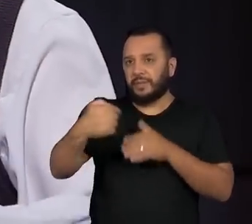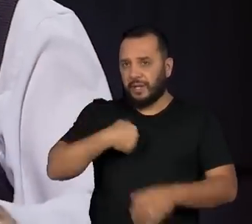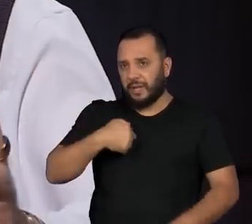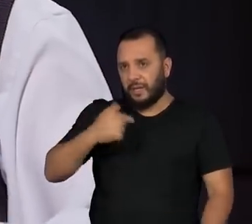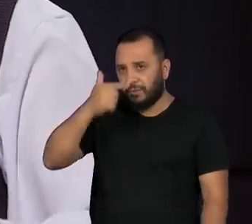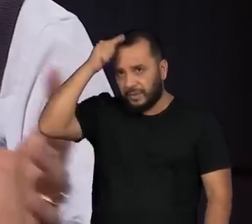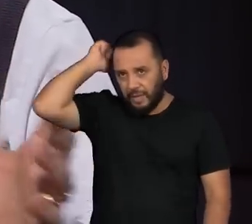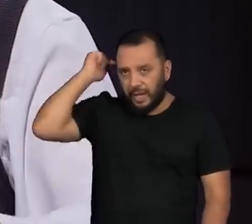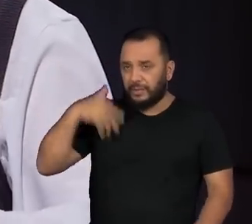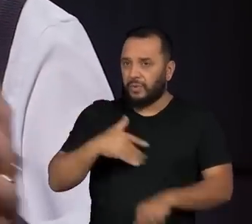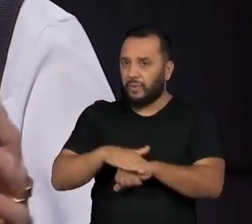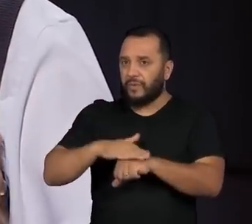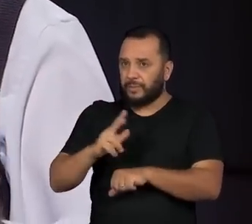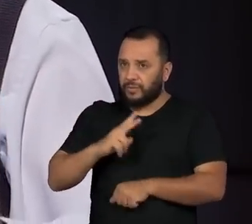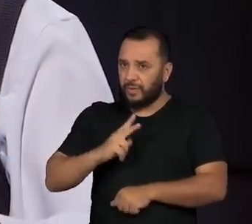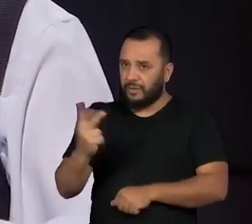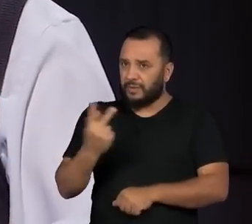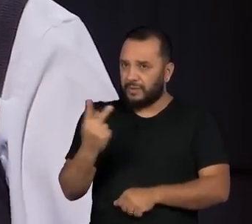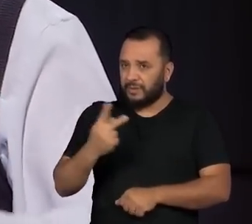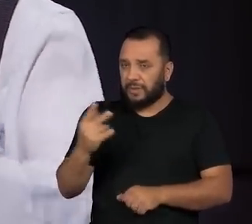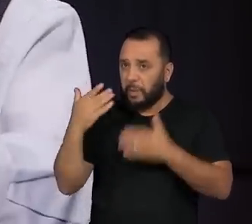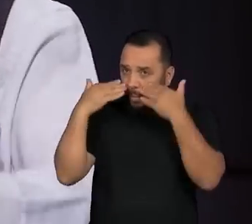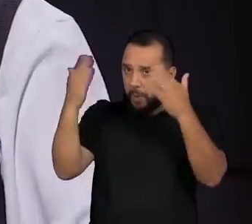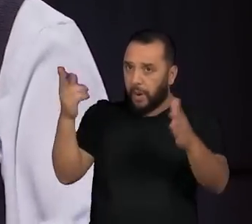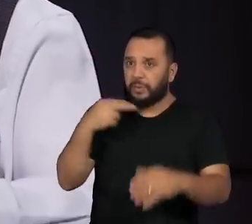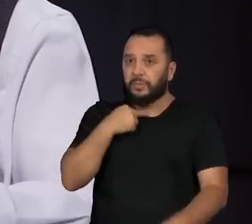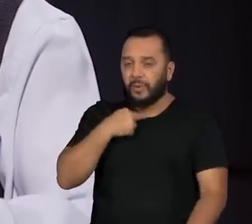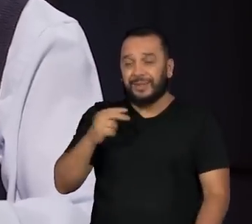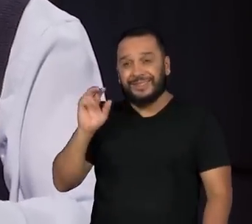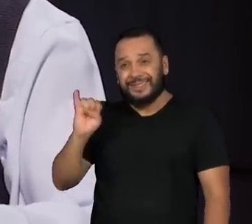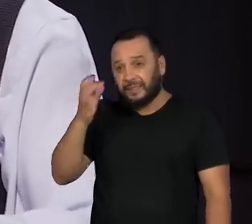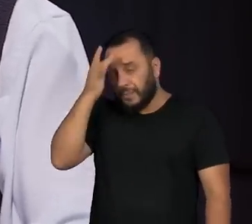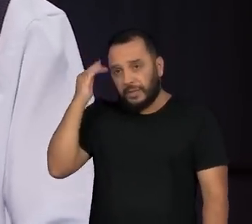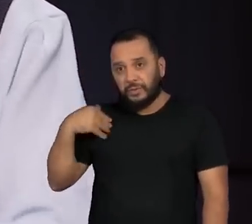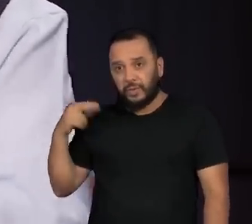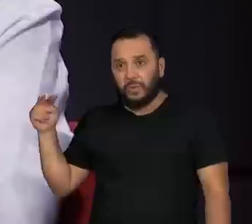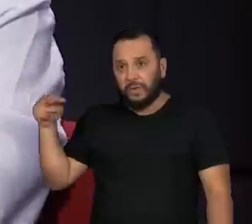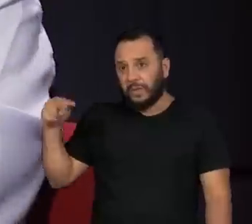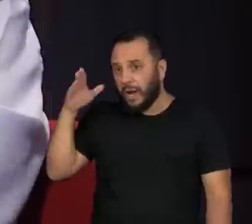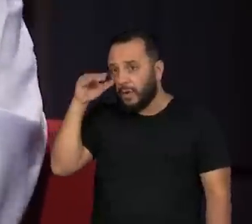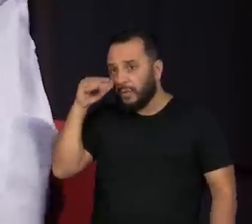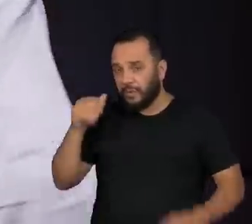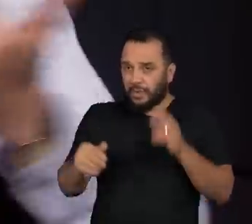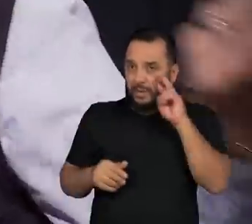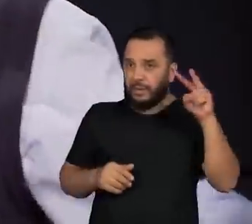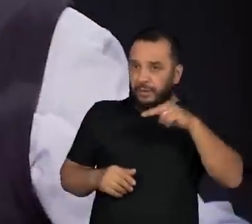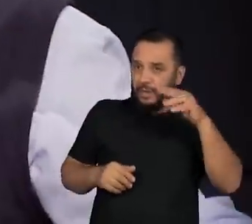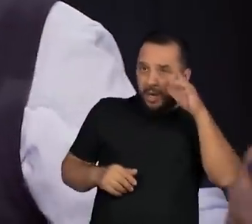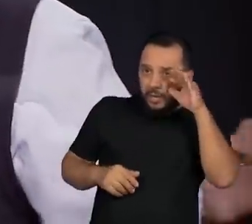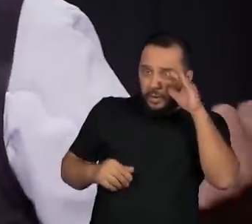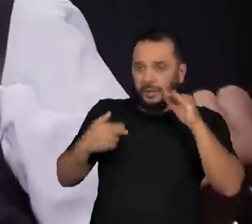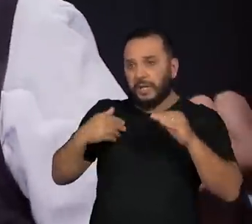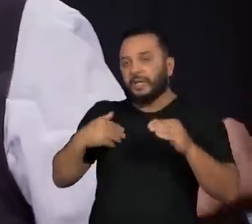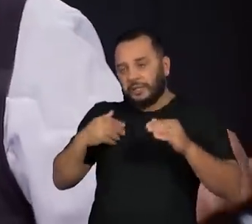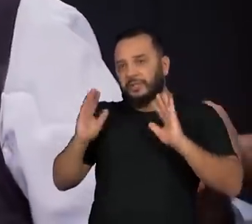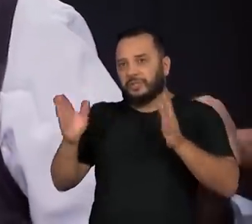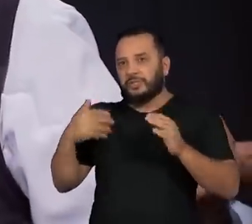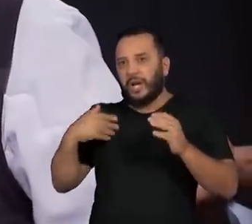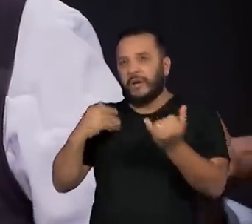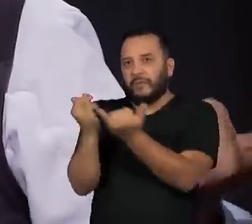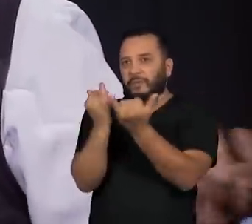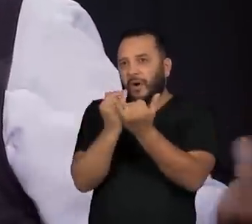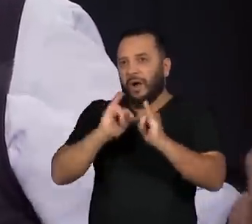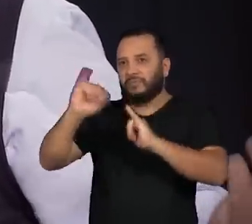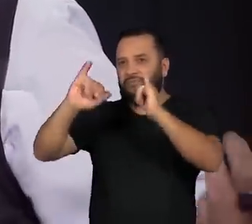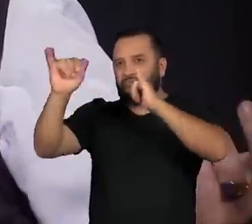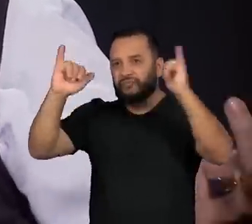nossa ninguém pode saber o que é o que não é agora se alguém sabe da conversa resolve passar também pro Antônio e para Mariazinha o que eu tô falando com Marcelo